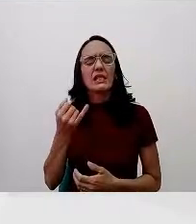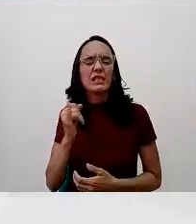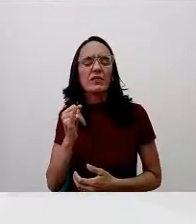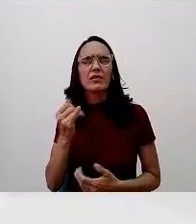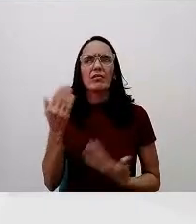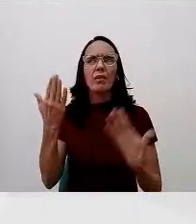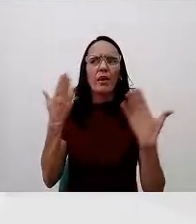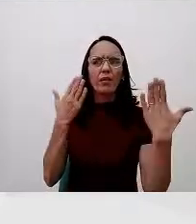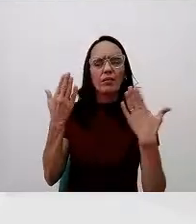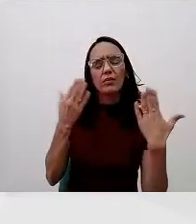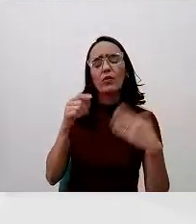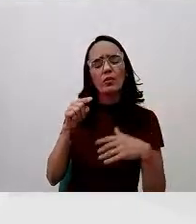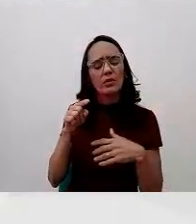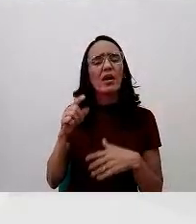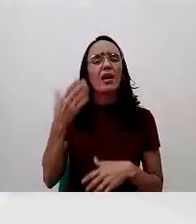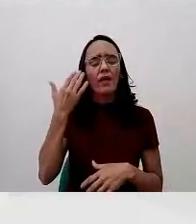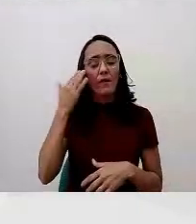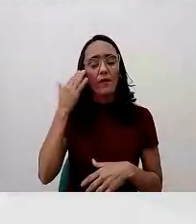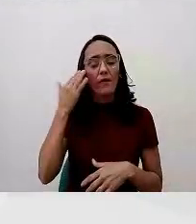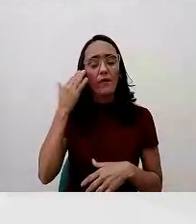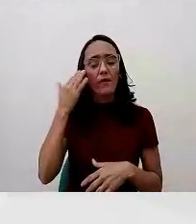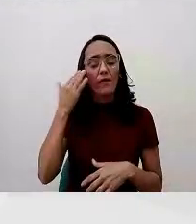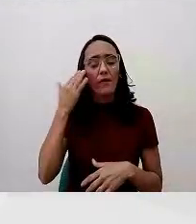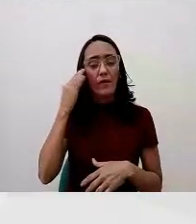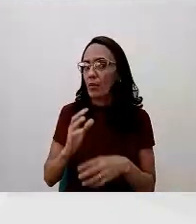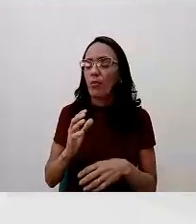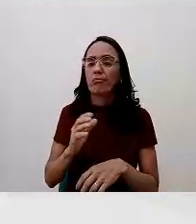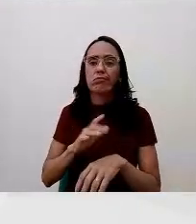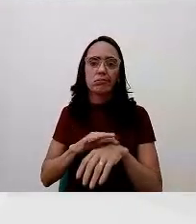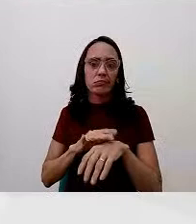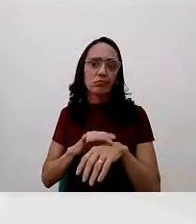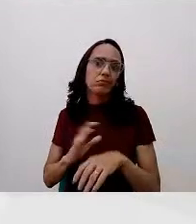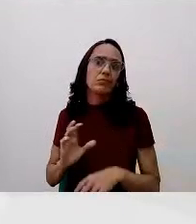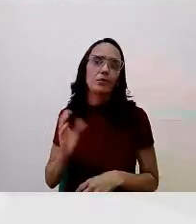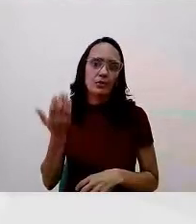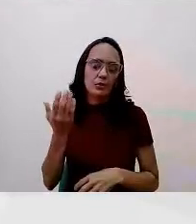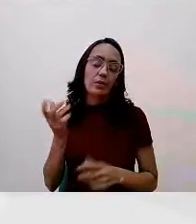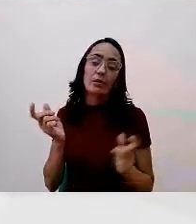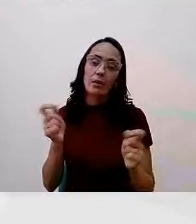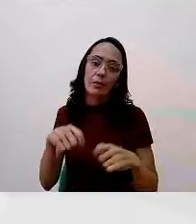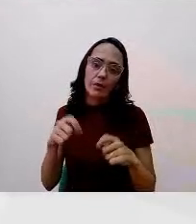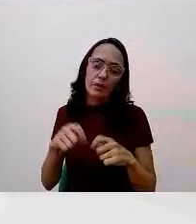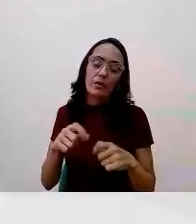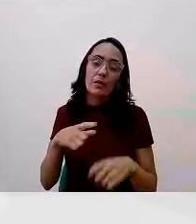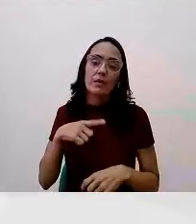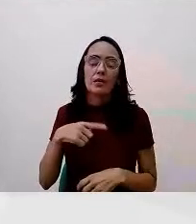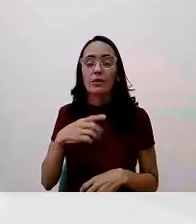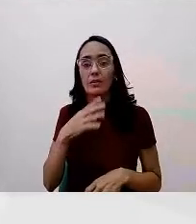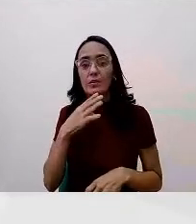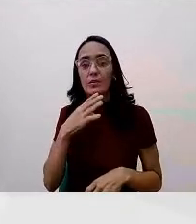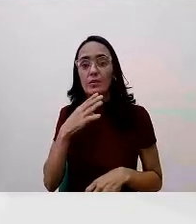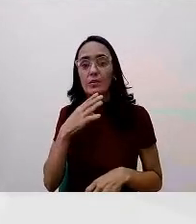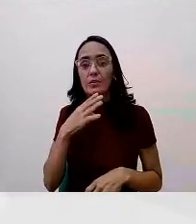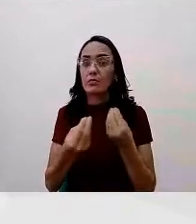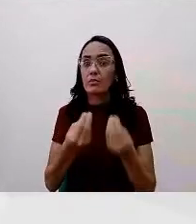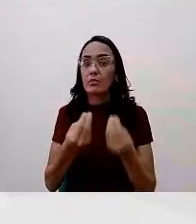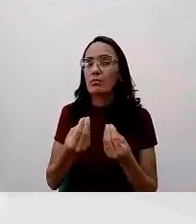ocorrendo lá no cérebro. E aí é possível, com esse conhecimento, tomar alguma medida antecipada para diminuir o problema.